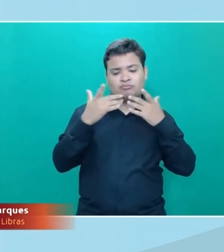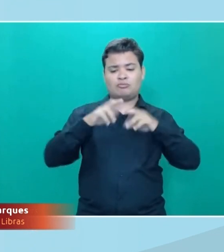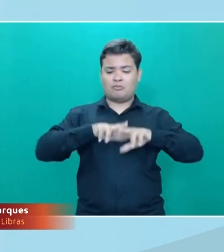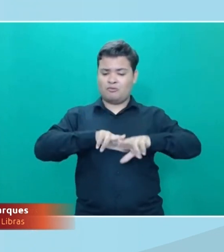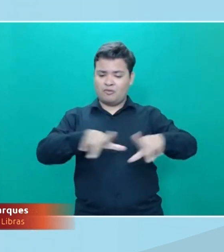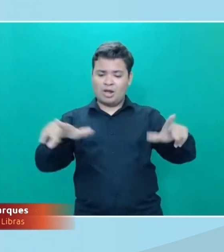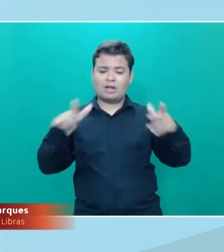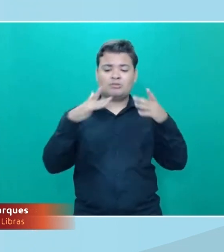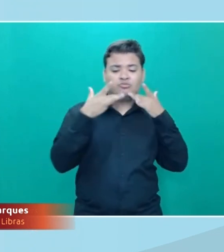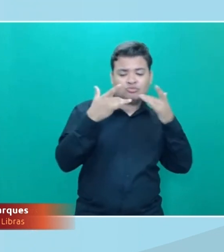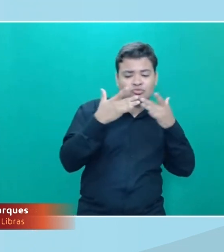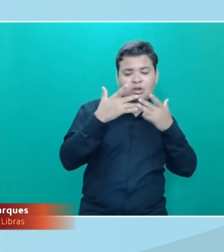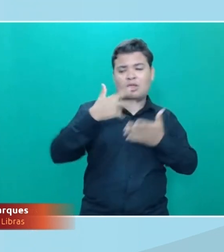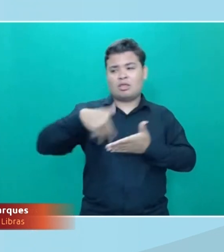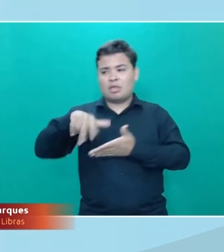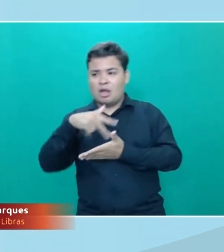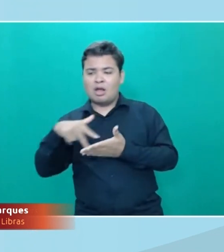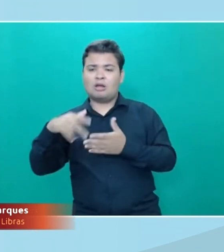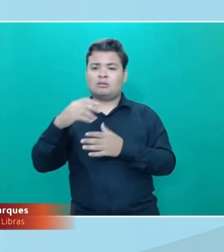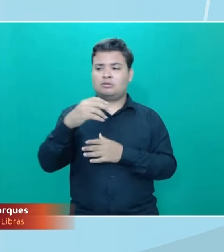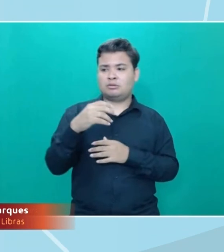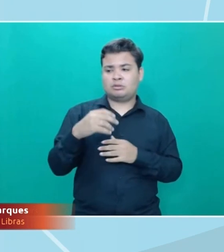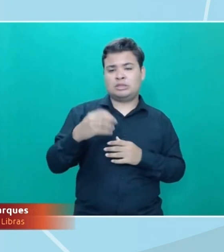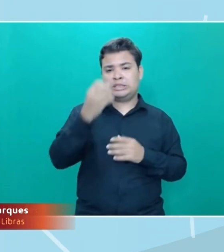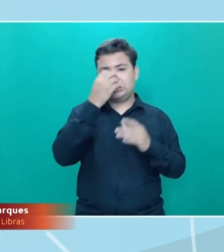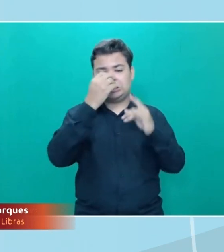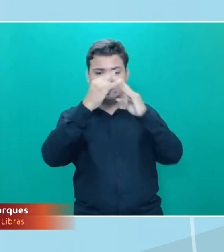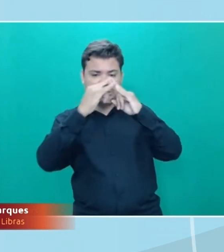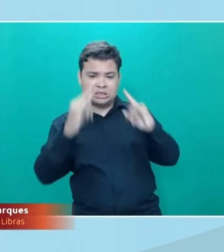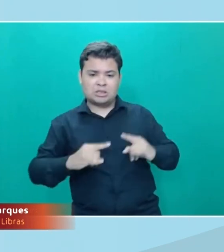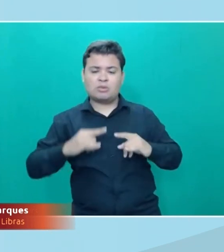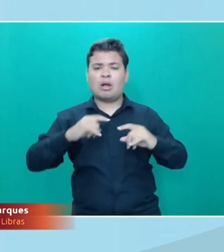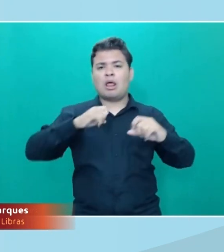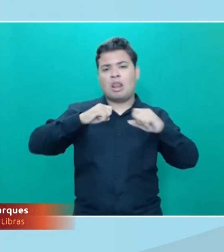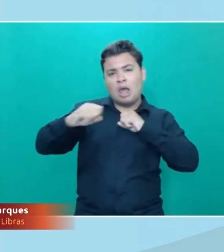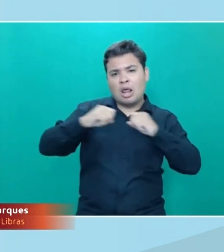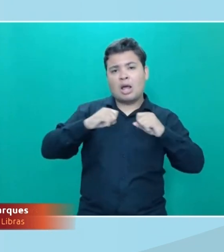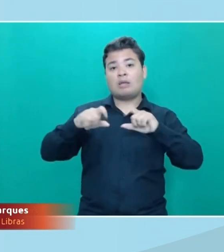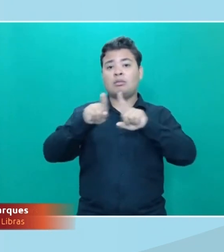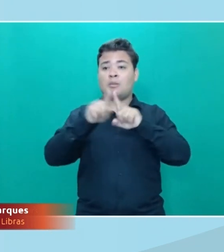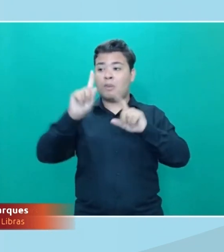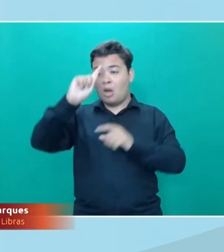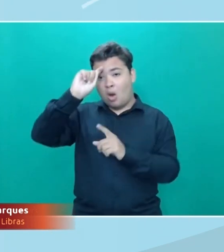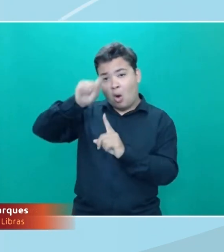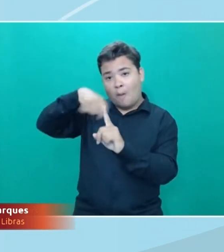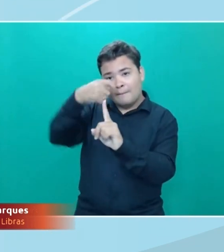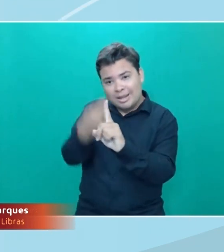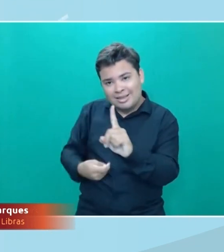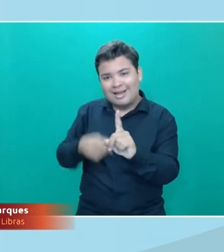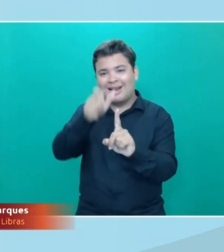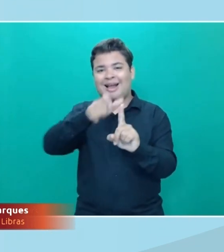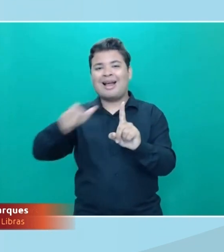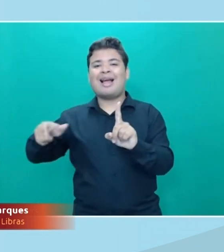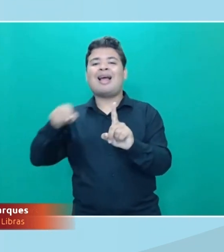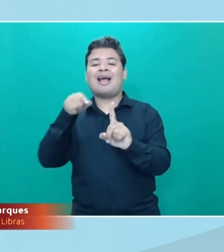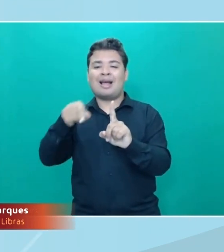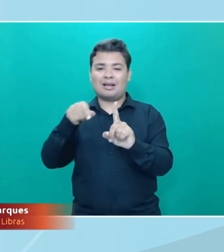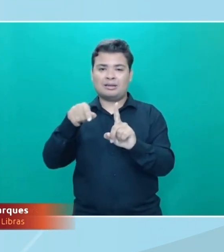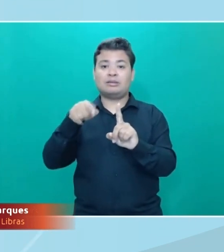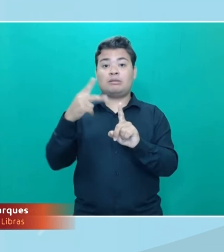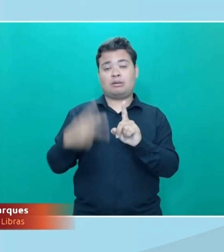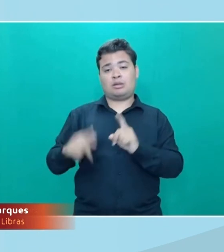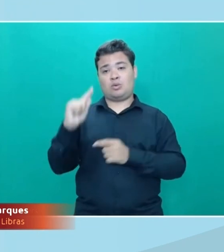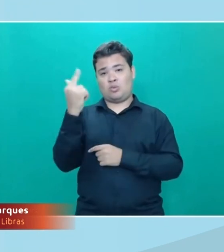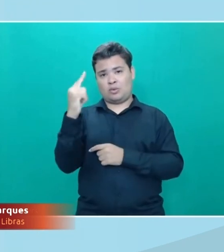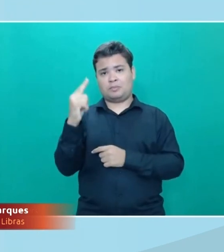circo, oficinas, debates e homenagens a artistas goianos. Festival que voltou a ser realizado presencialmente nesse